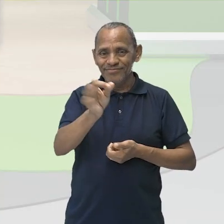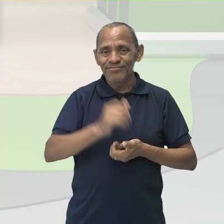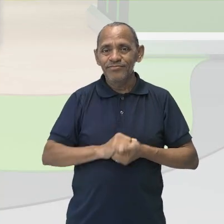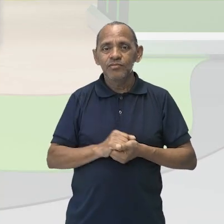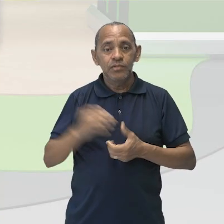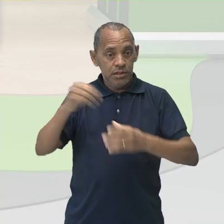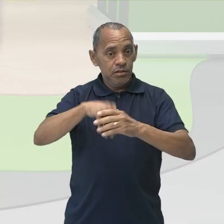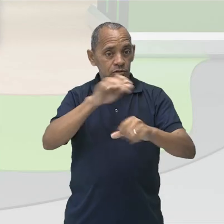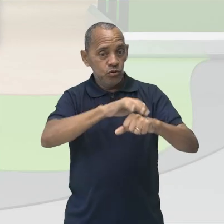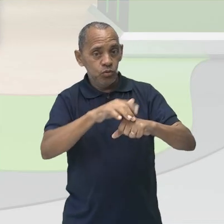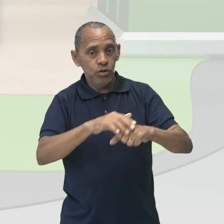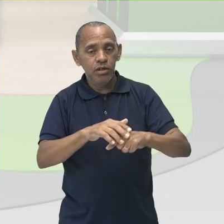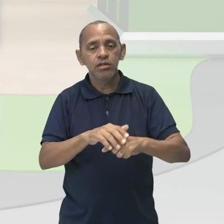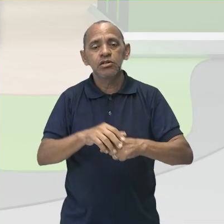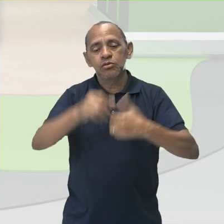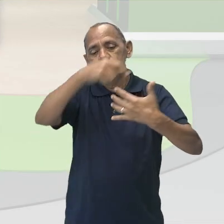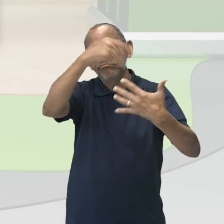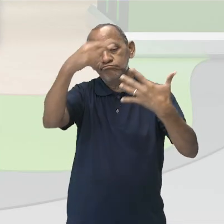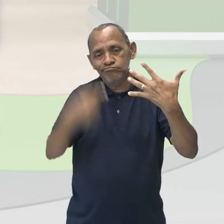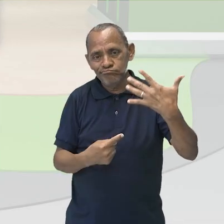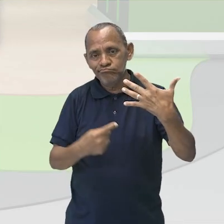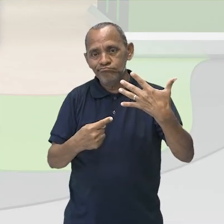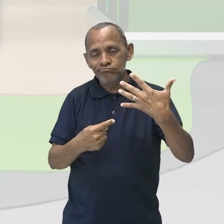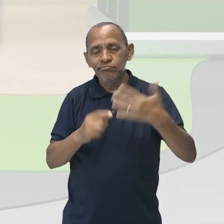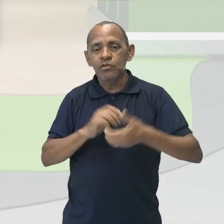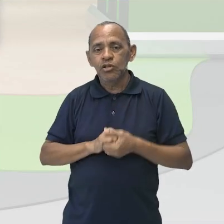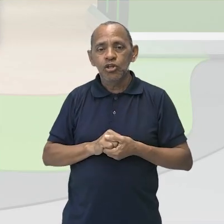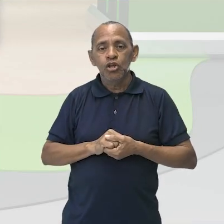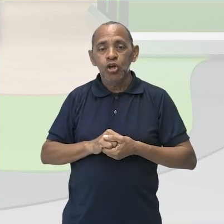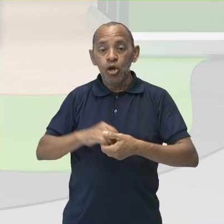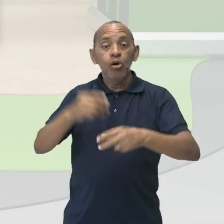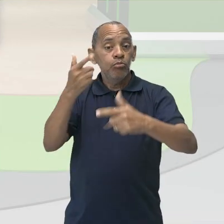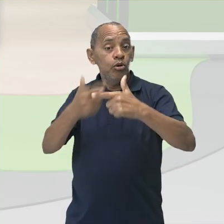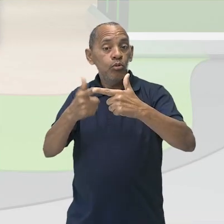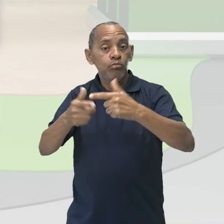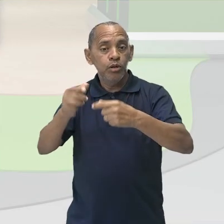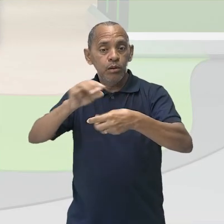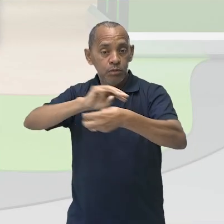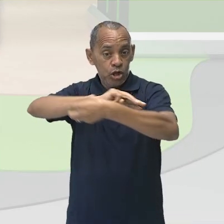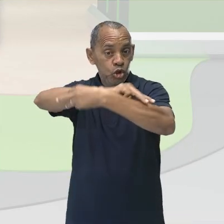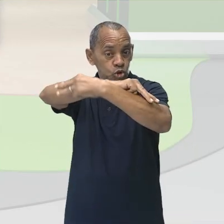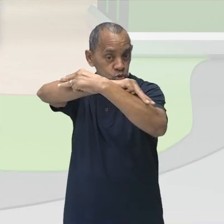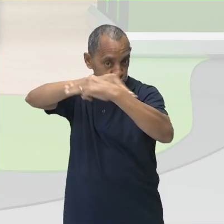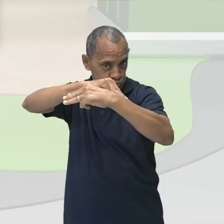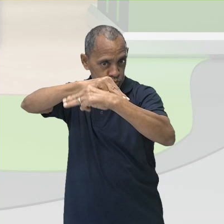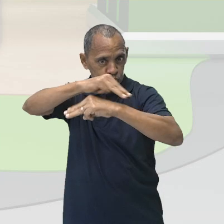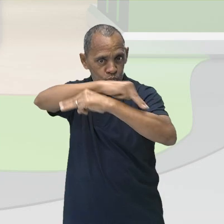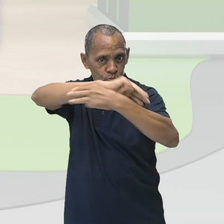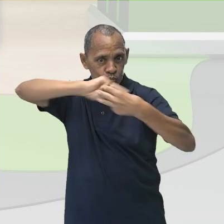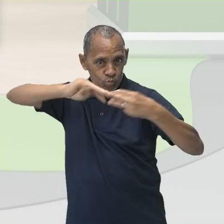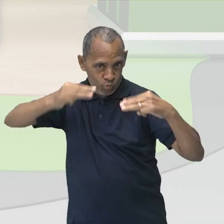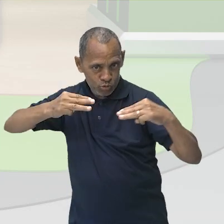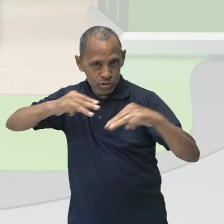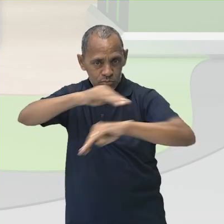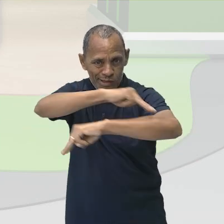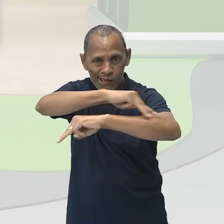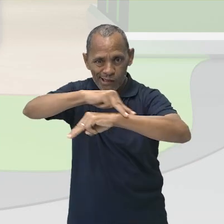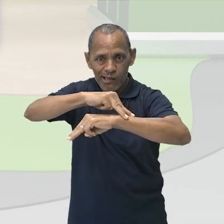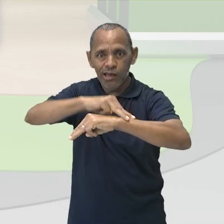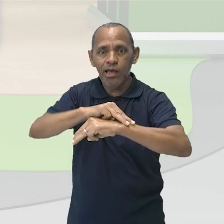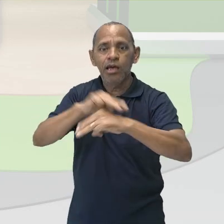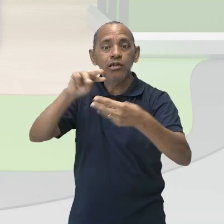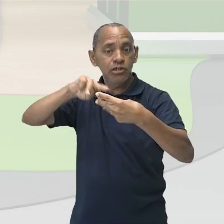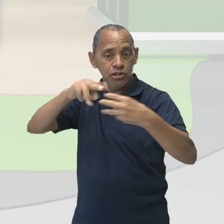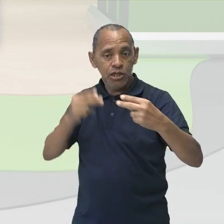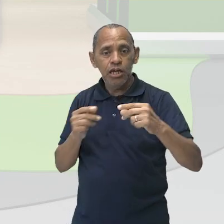nós podemos citar a distrofia muscular de Duchenne, DMD pela sigla. Ela é uma doença genética